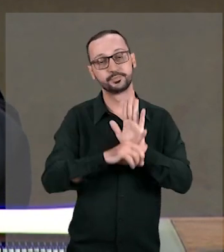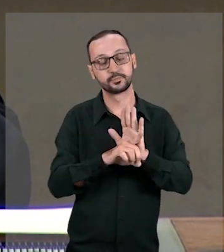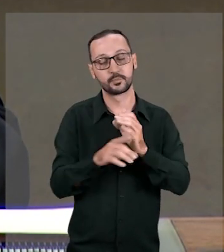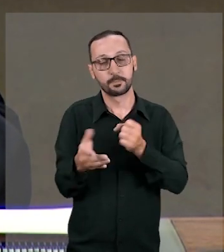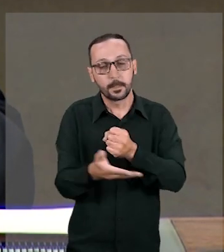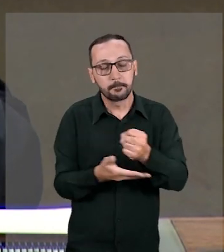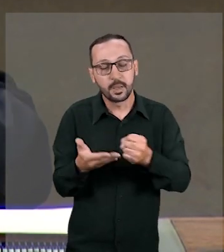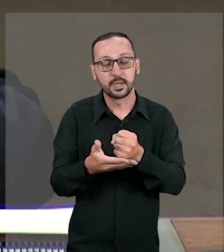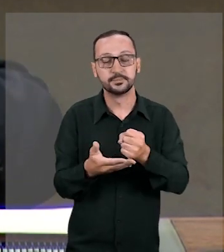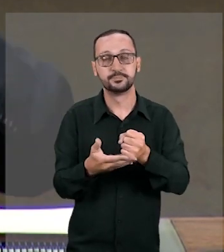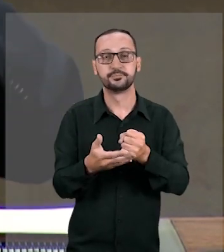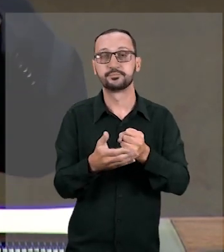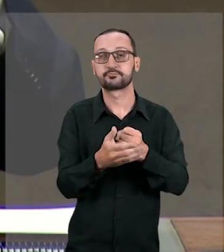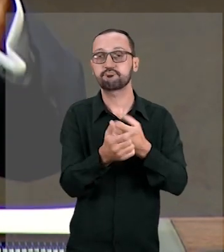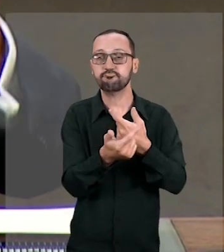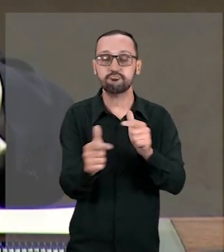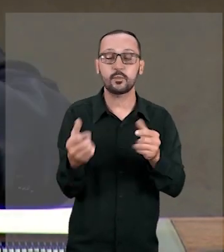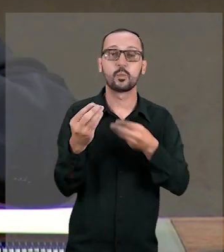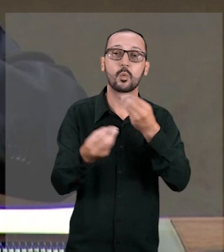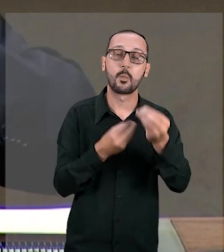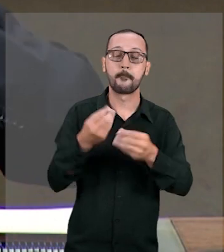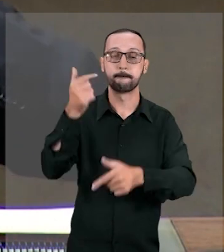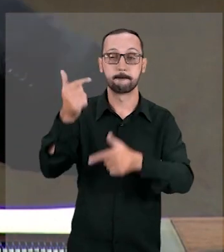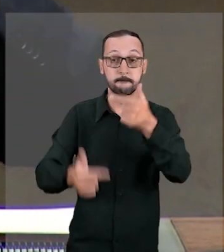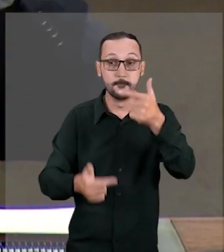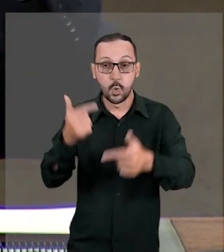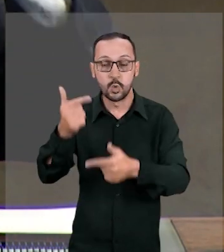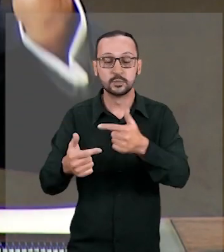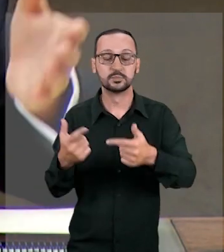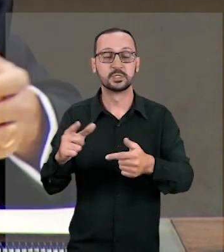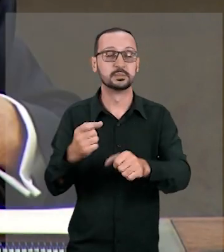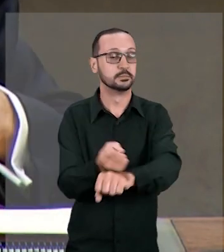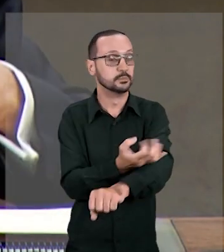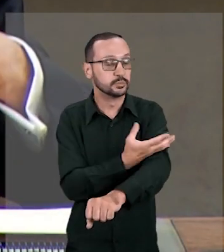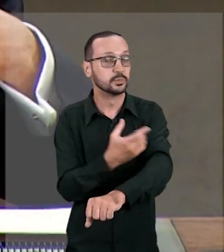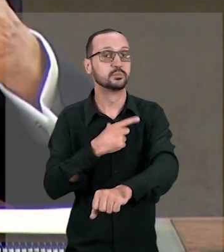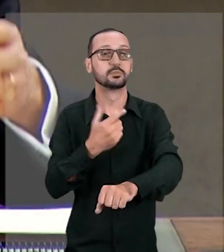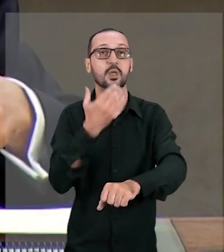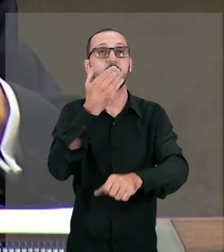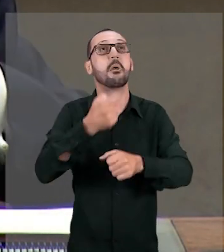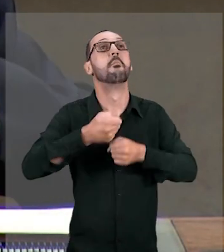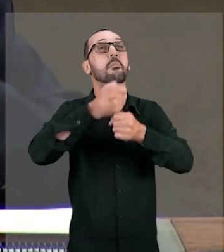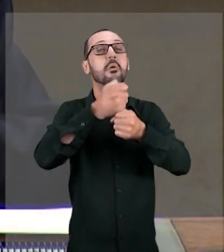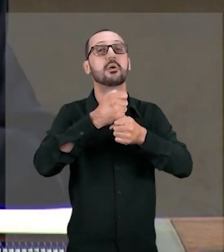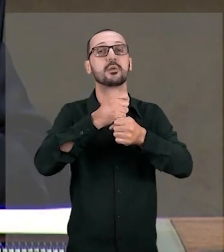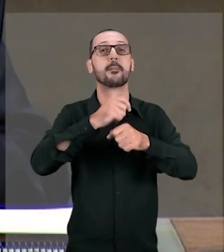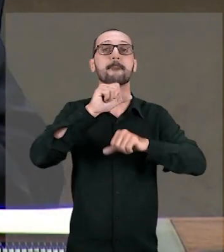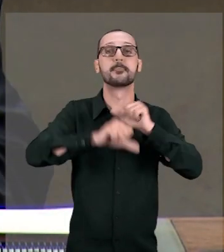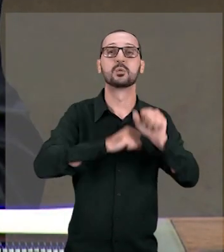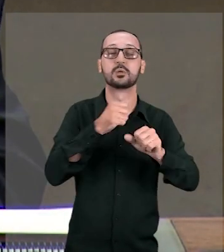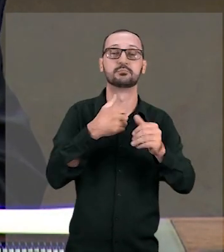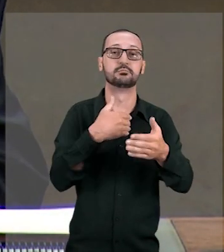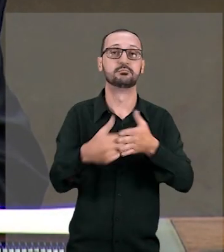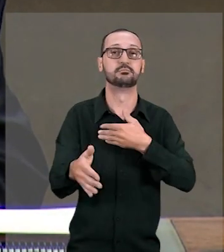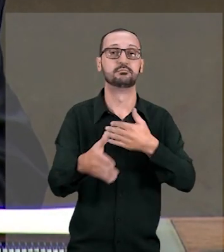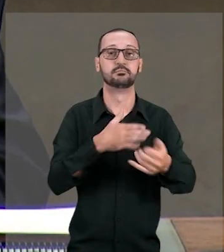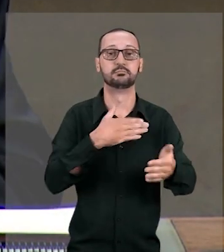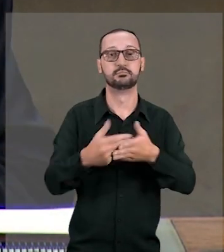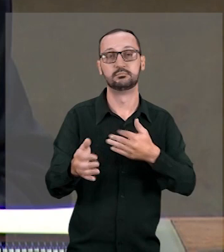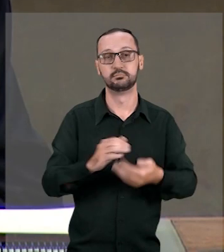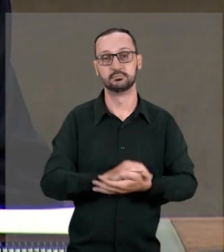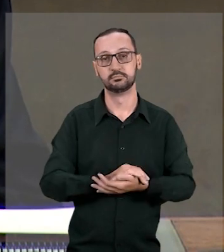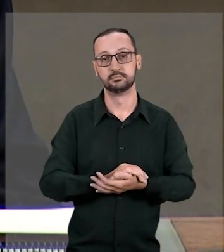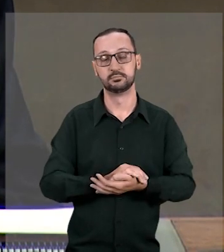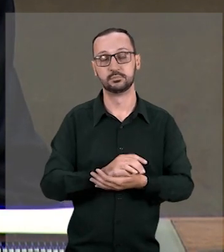fundamental em jogo, não há maioria política, não há sentimento social, não há clamor público que possa fazer qualquer diferença.